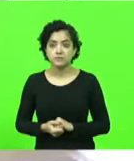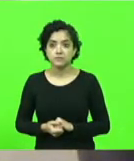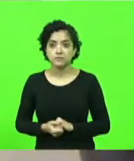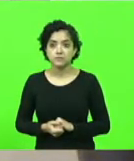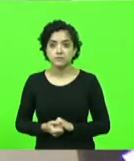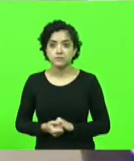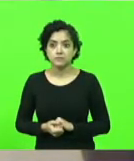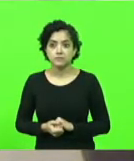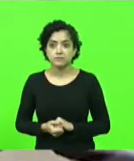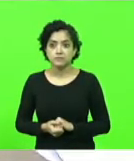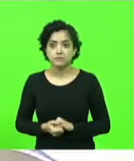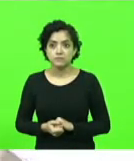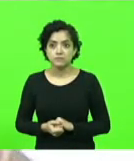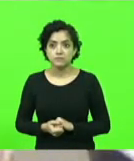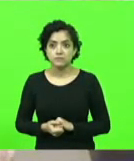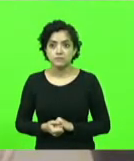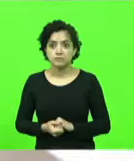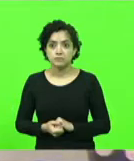e